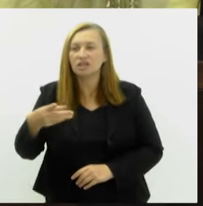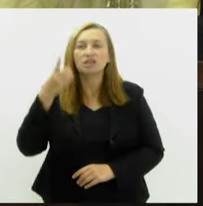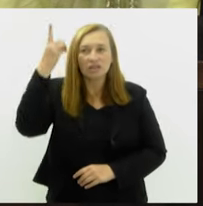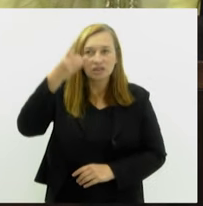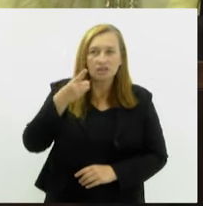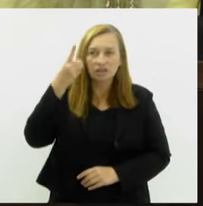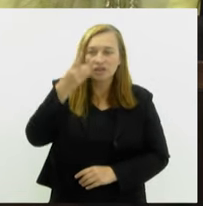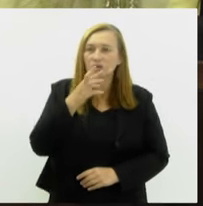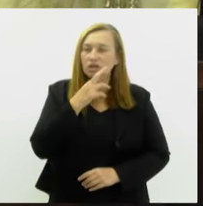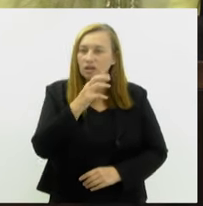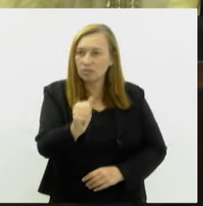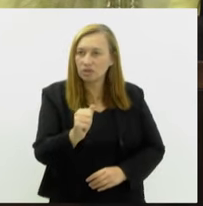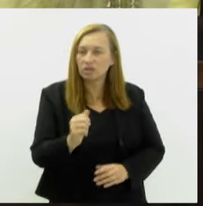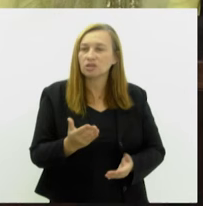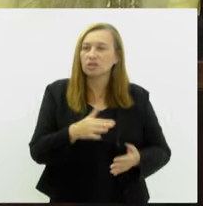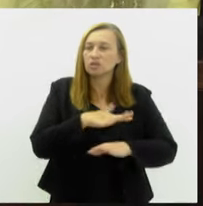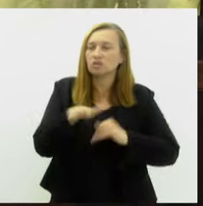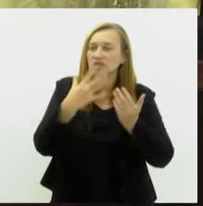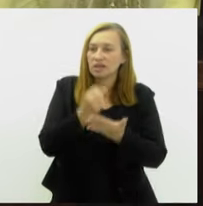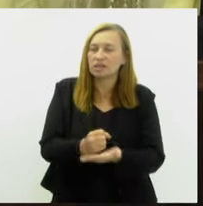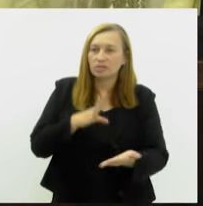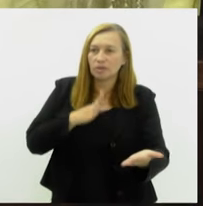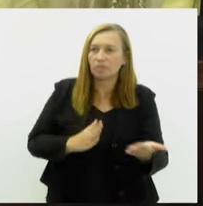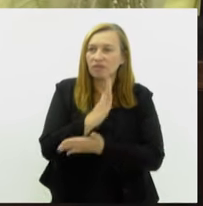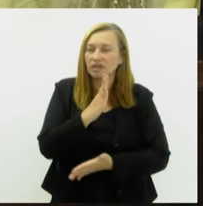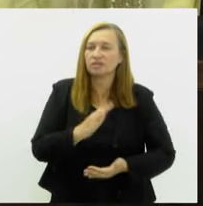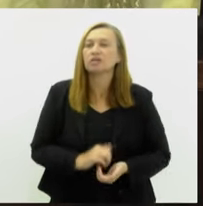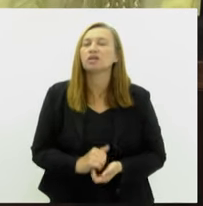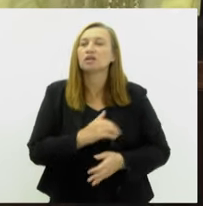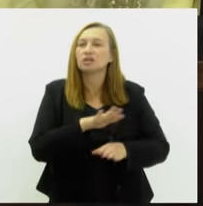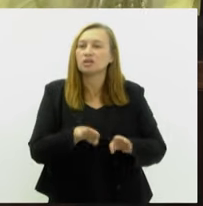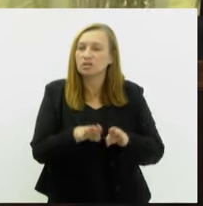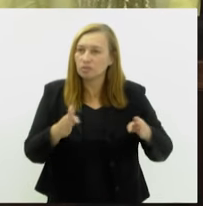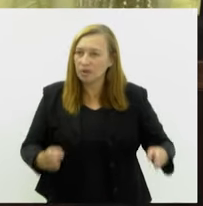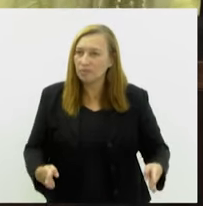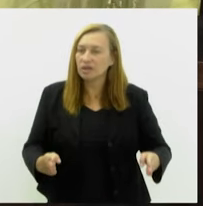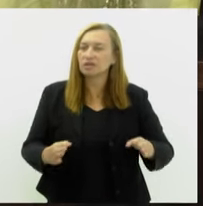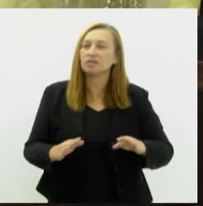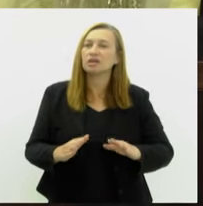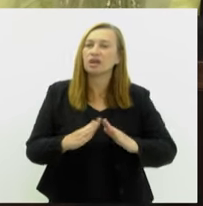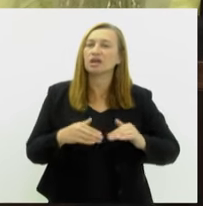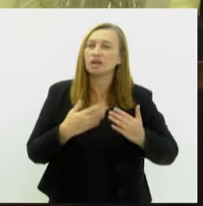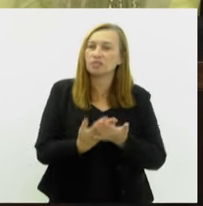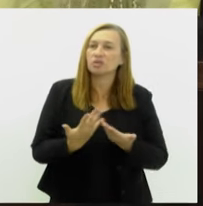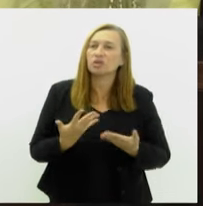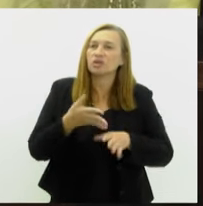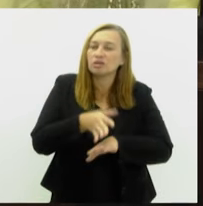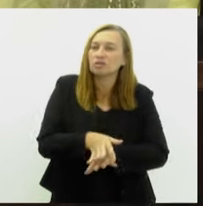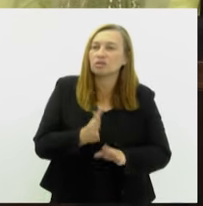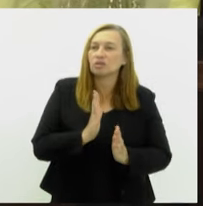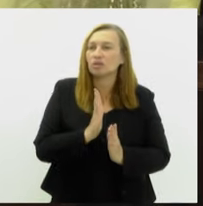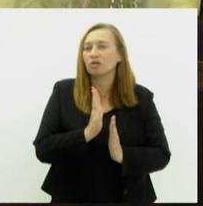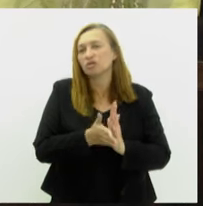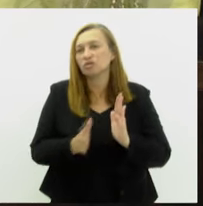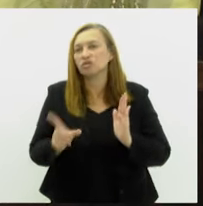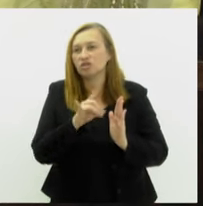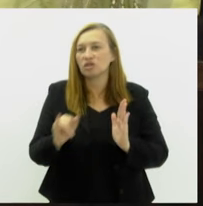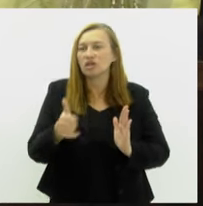deputado Rodrigo Amorim. Senhores que aprovam, como estão aprovados. Há sobre a mesa requerimento de inclusão na ordem do dia do projeto de